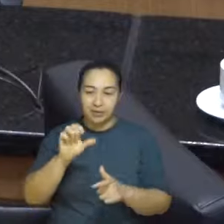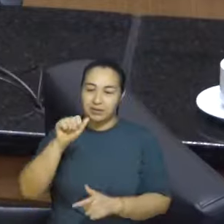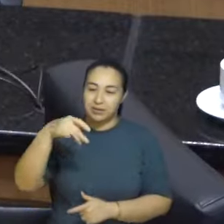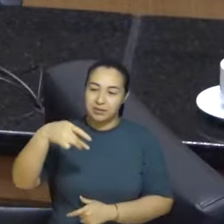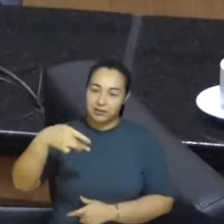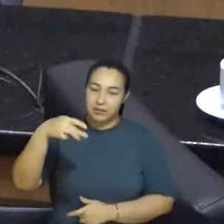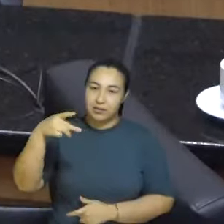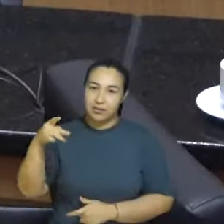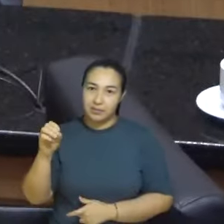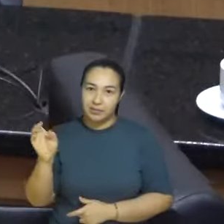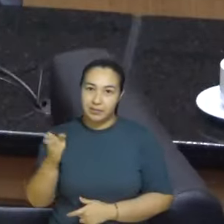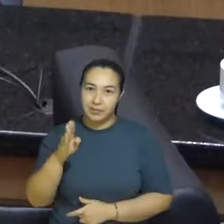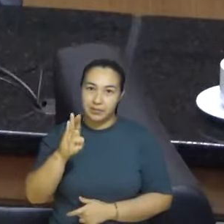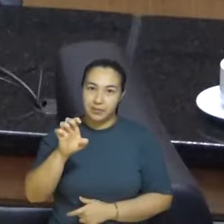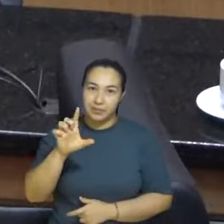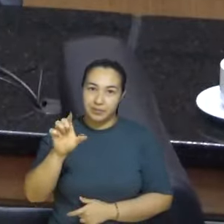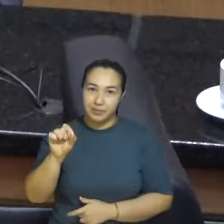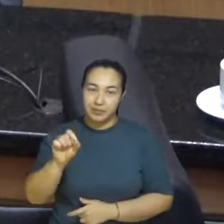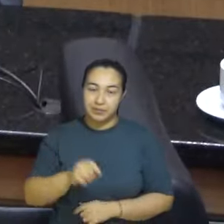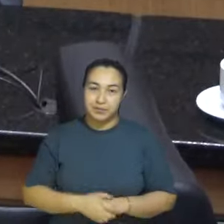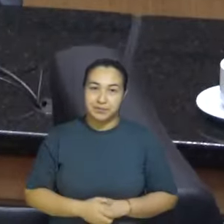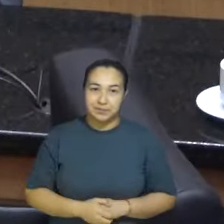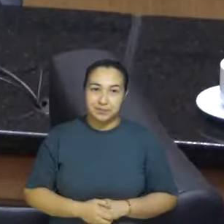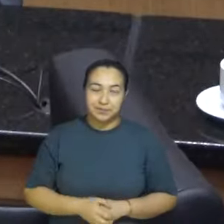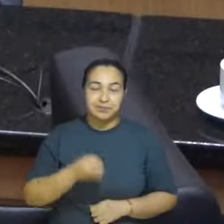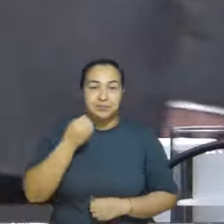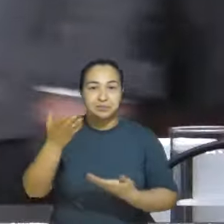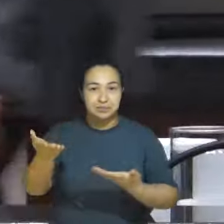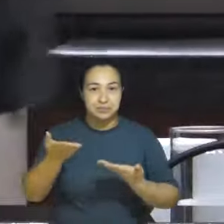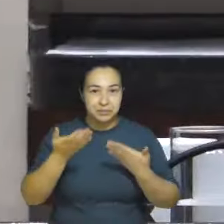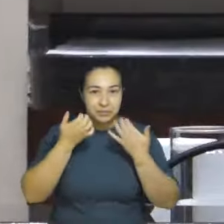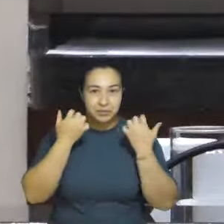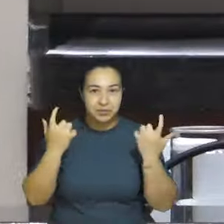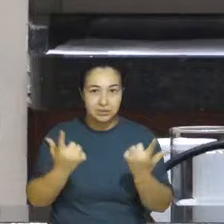sempre bem-vindos a essa casa. Sejam todos bem-vindos.